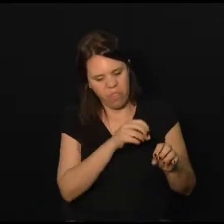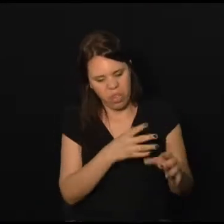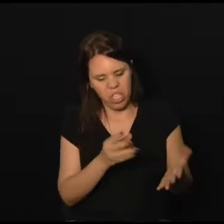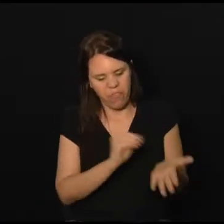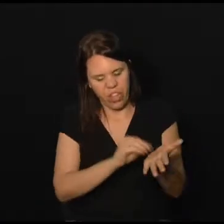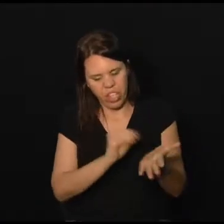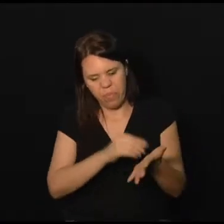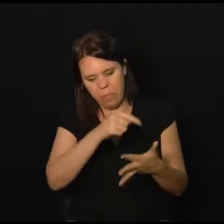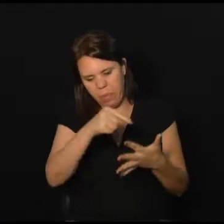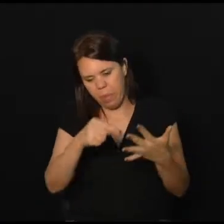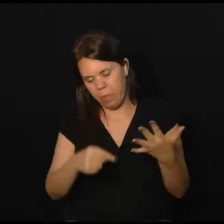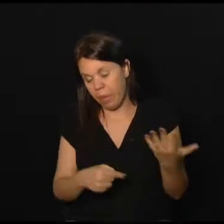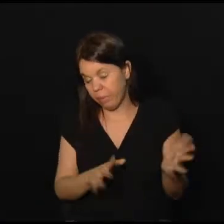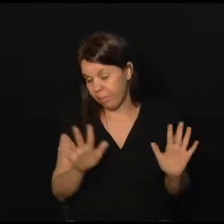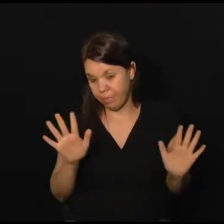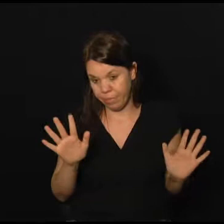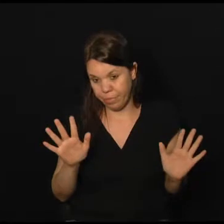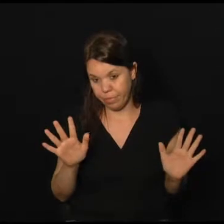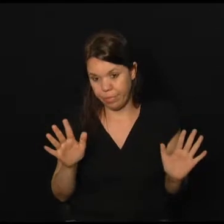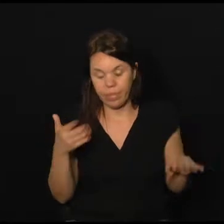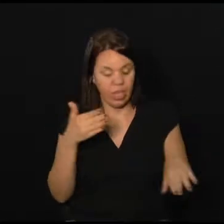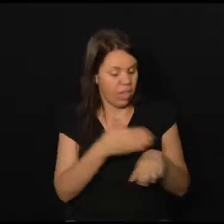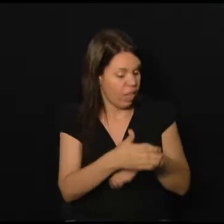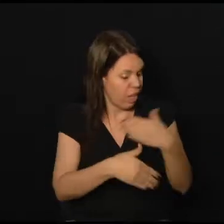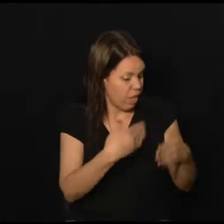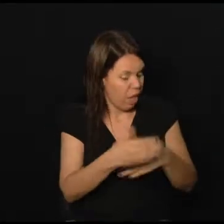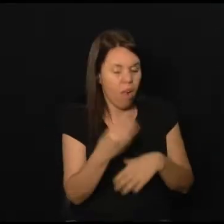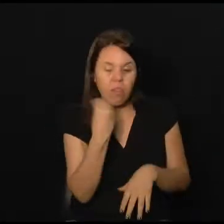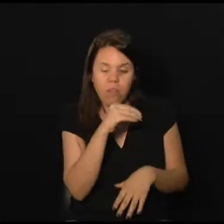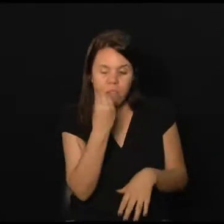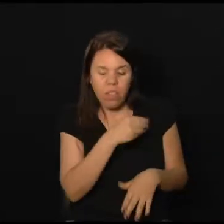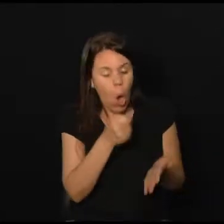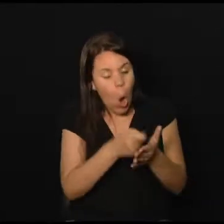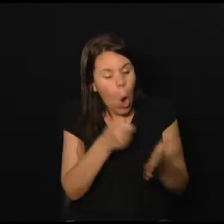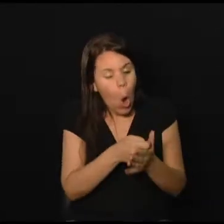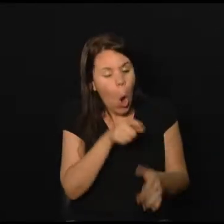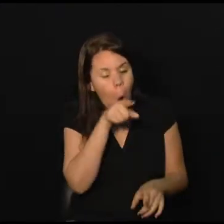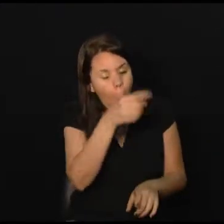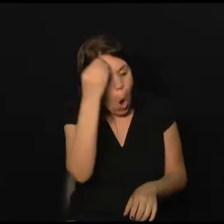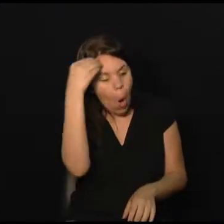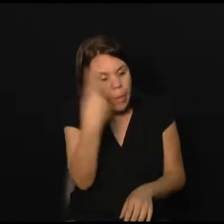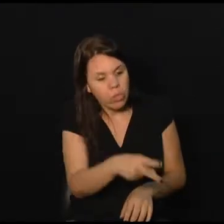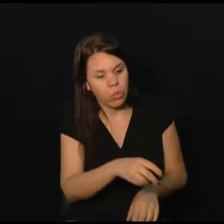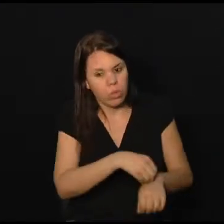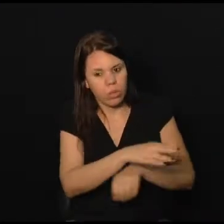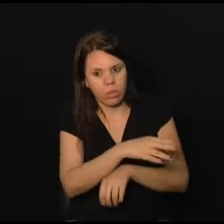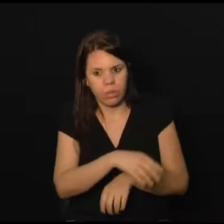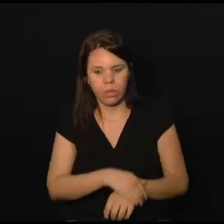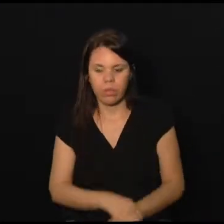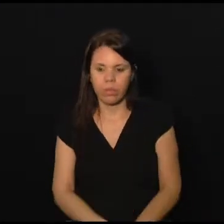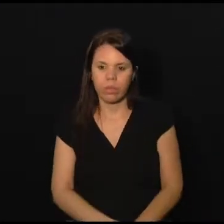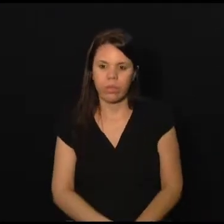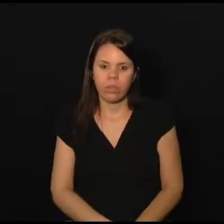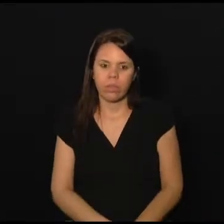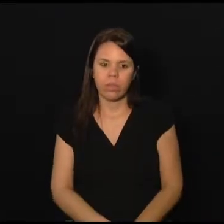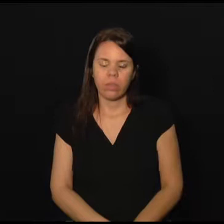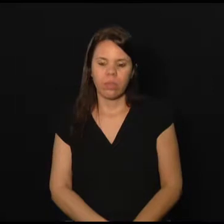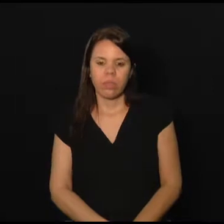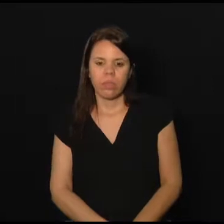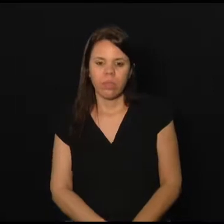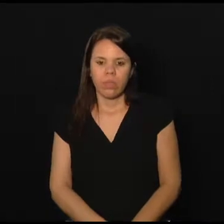disso, entende? Então, ele entra nesse processo de manipulação e de transferência do problema para o outro.